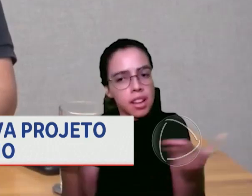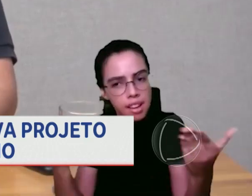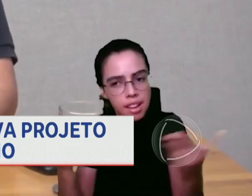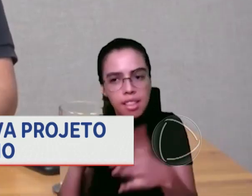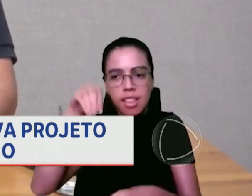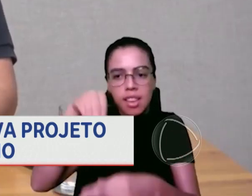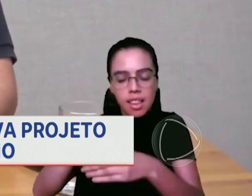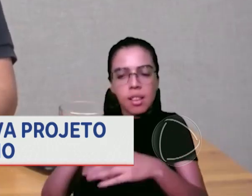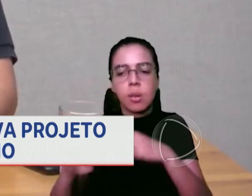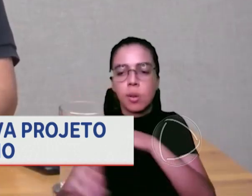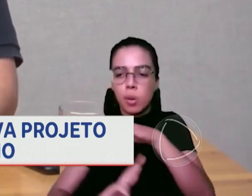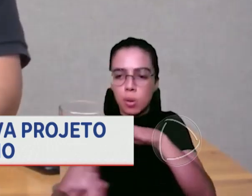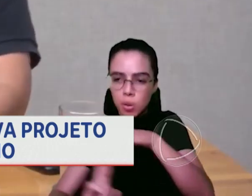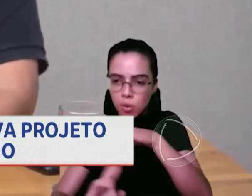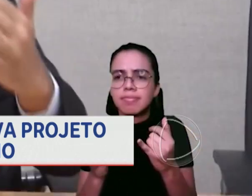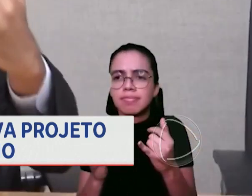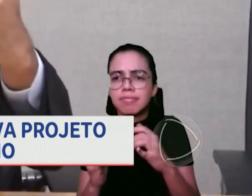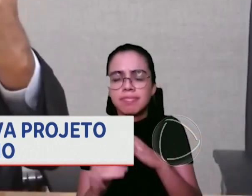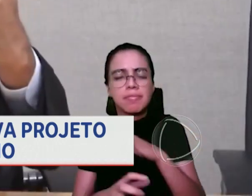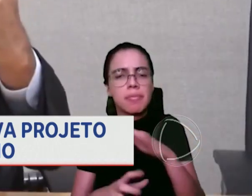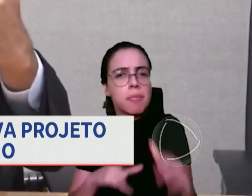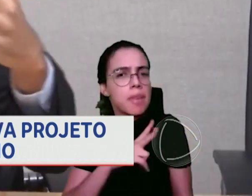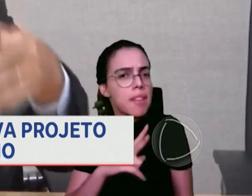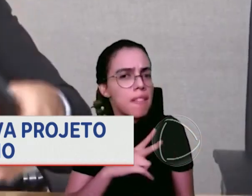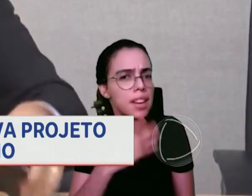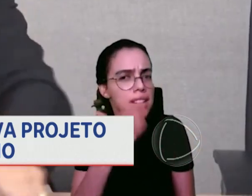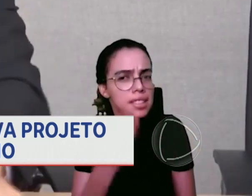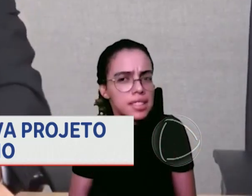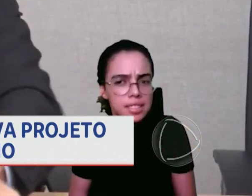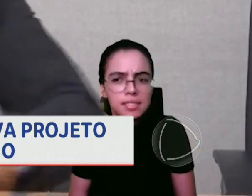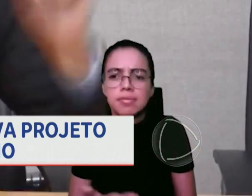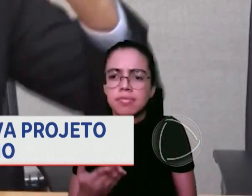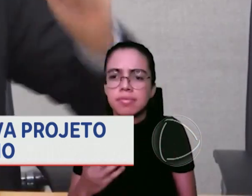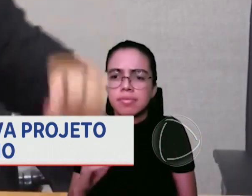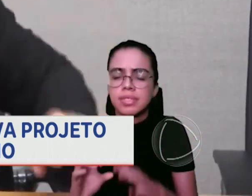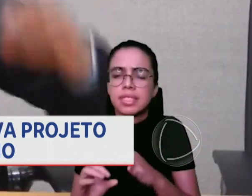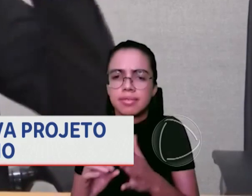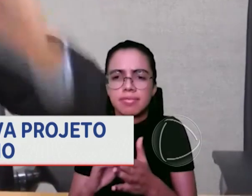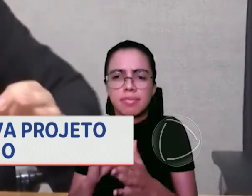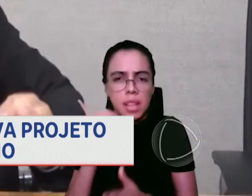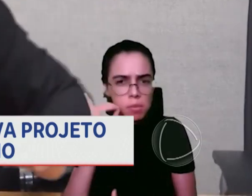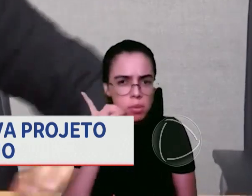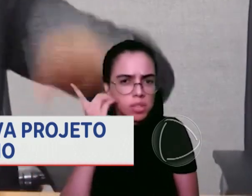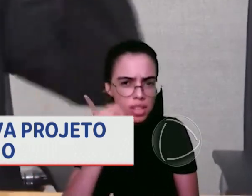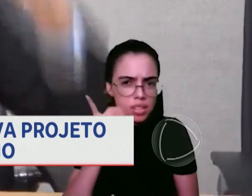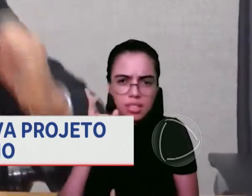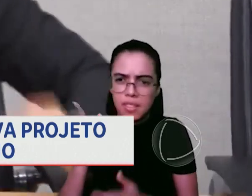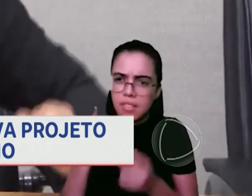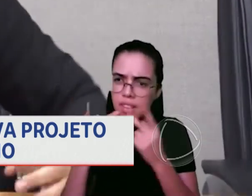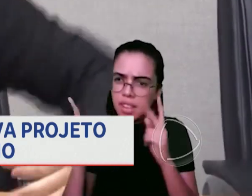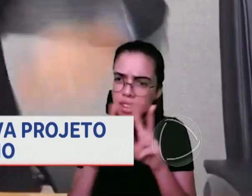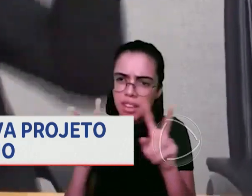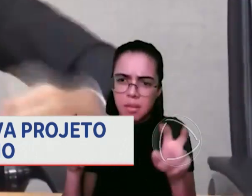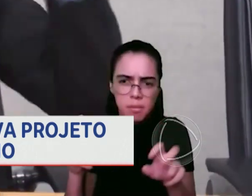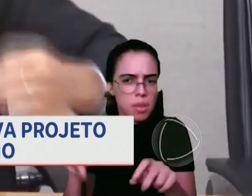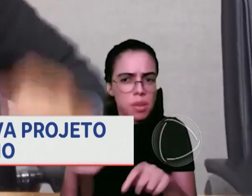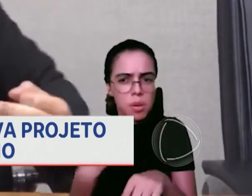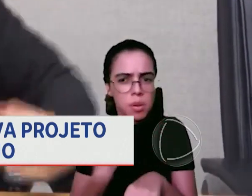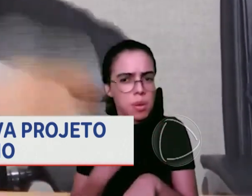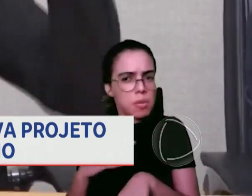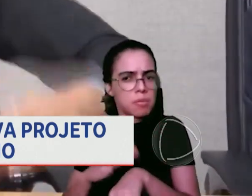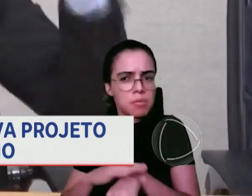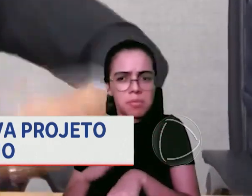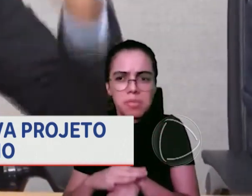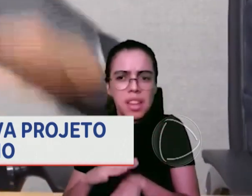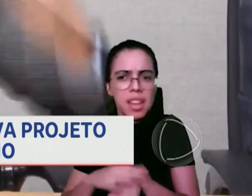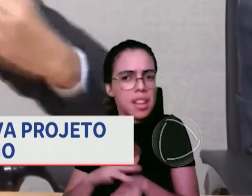teve debates acalorados. Houve pedido de vista, confusão e bate-boca entre parlamentares da base